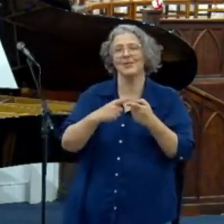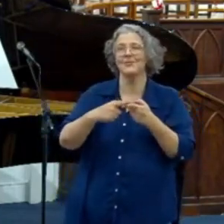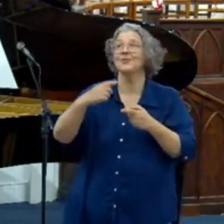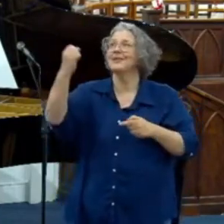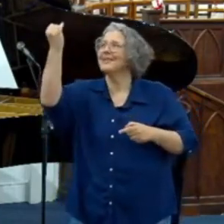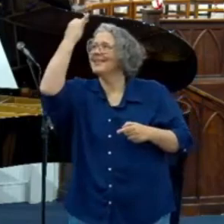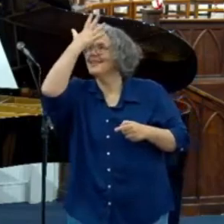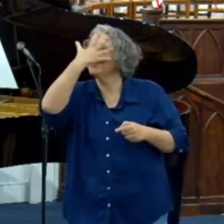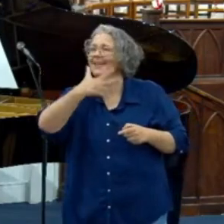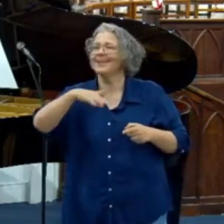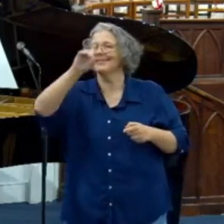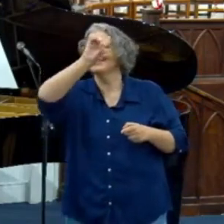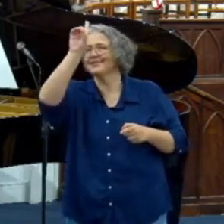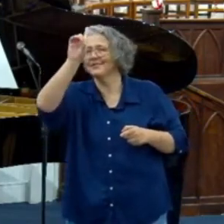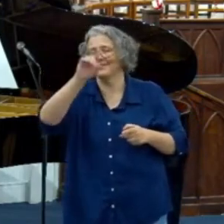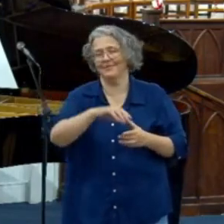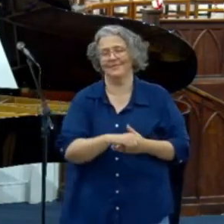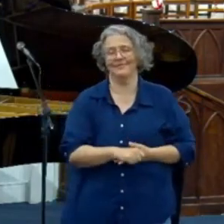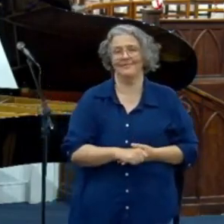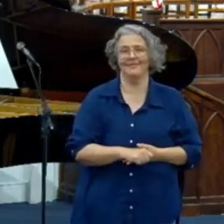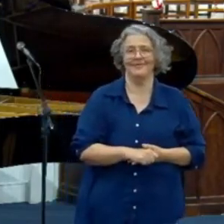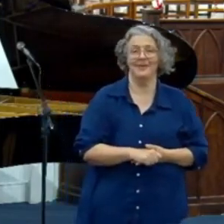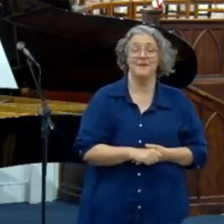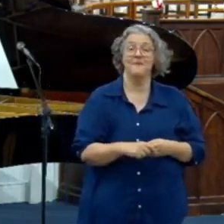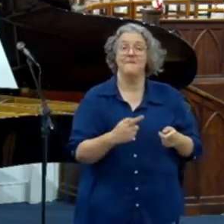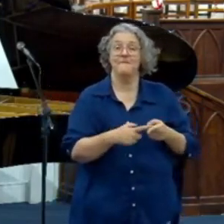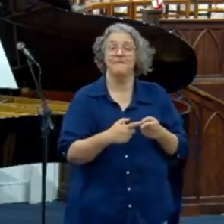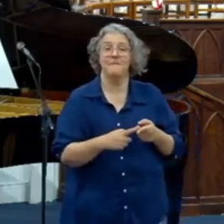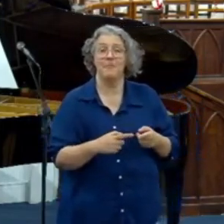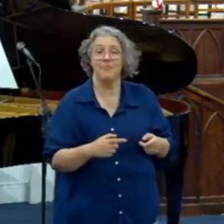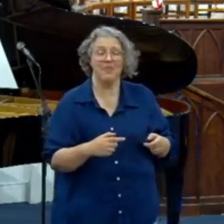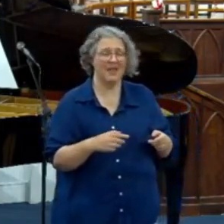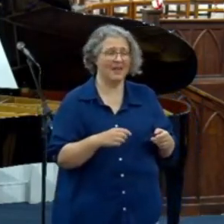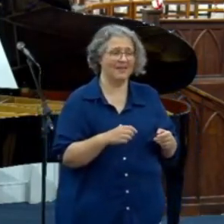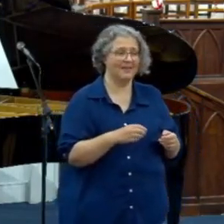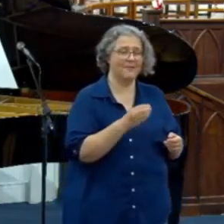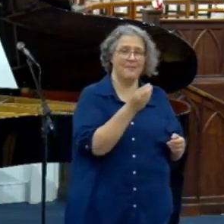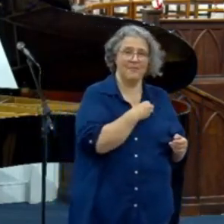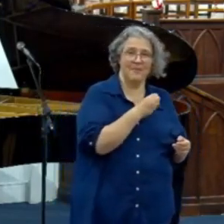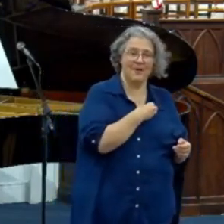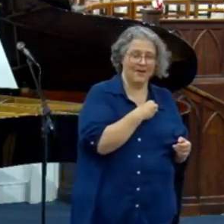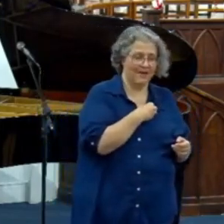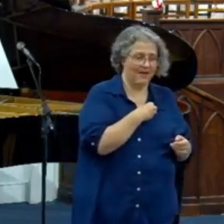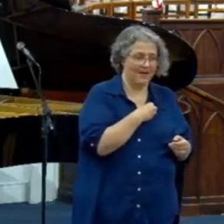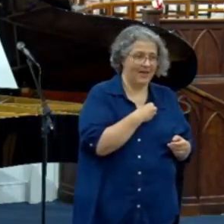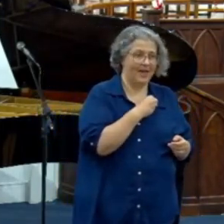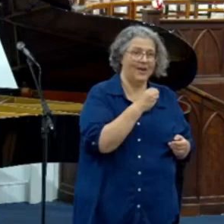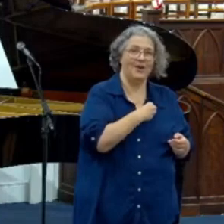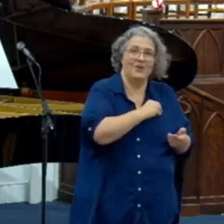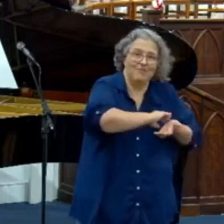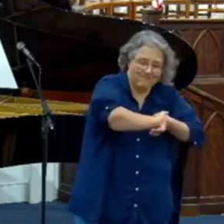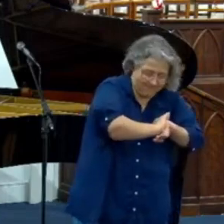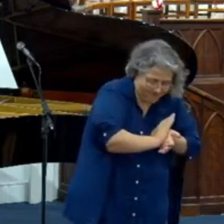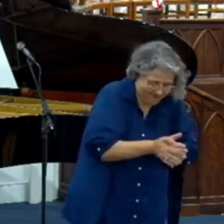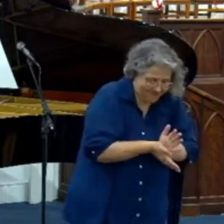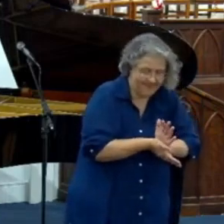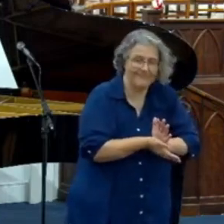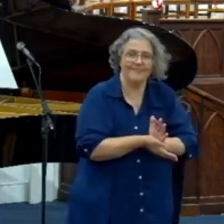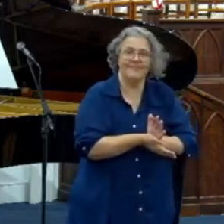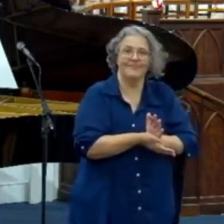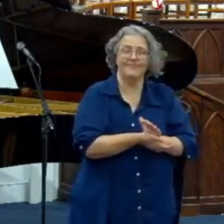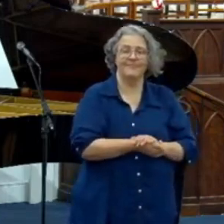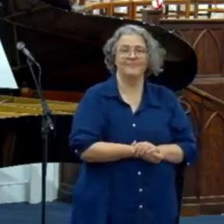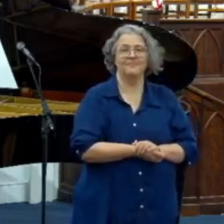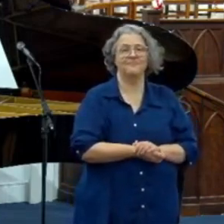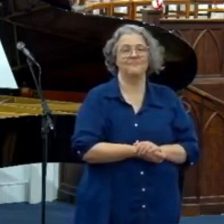John Owen escreveu uma obra magnífica, A Mortificação do Pecado. John Owen é um teólogo puritano americano de